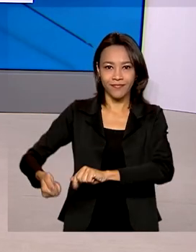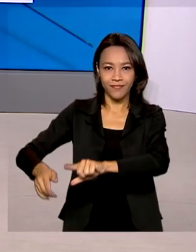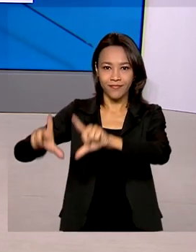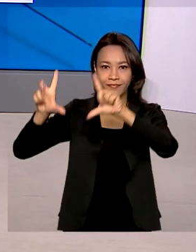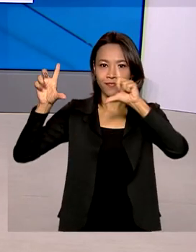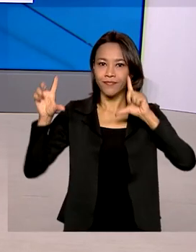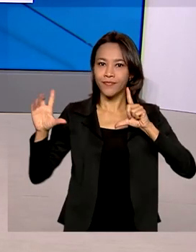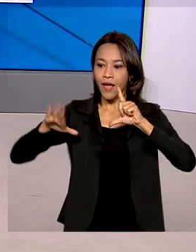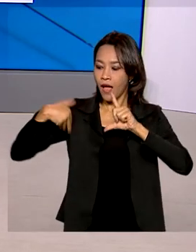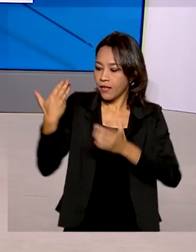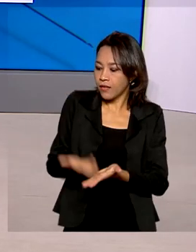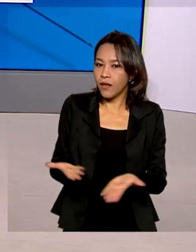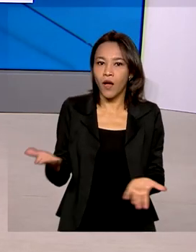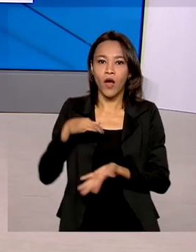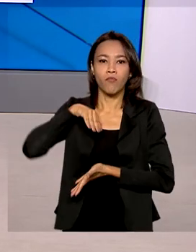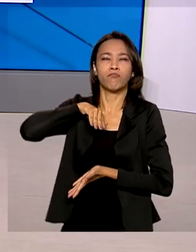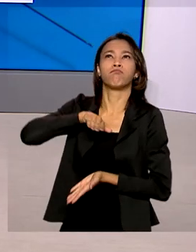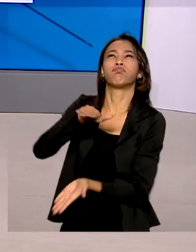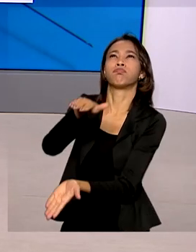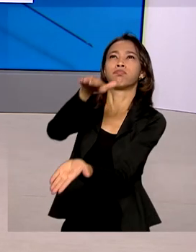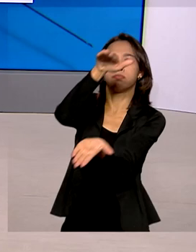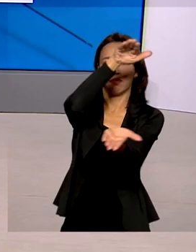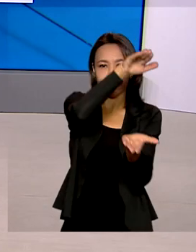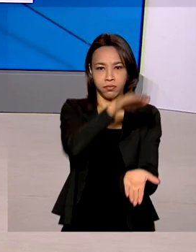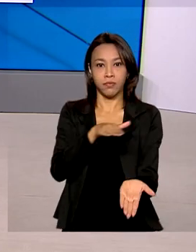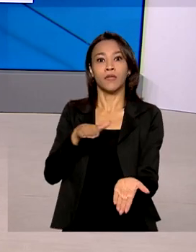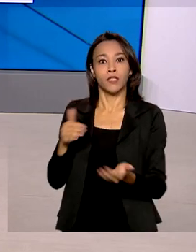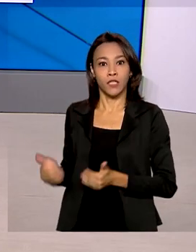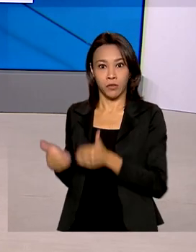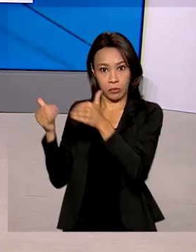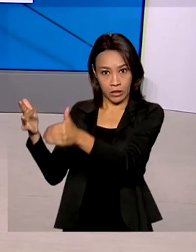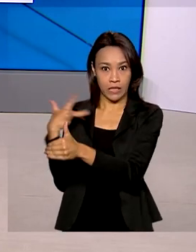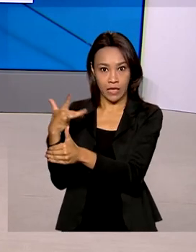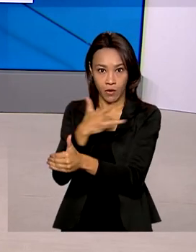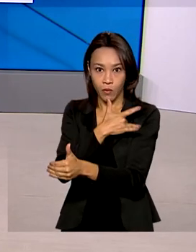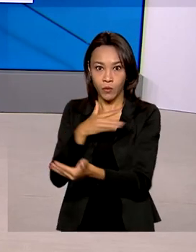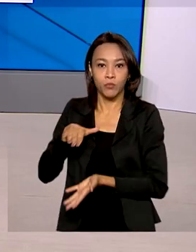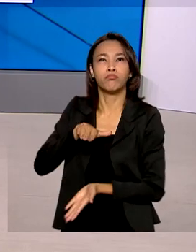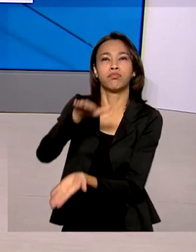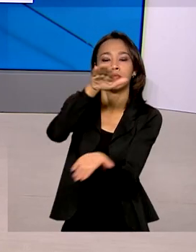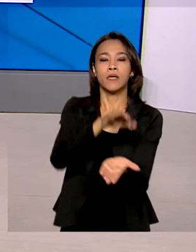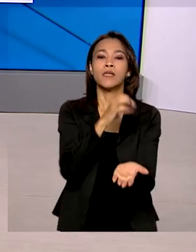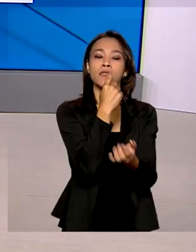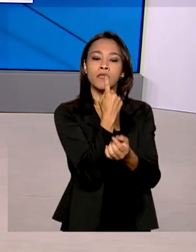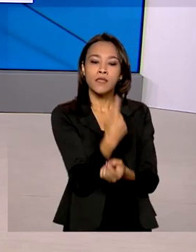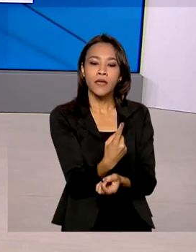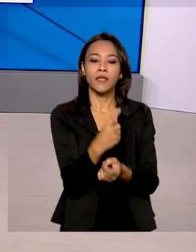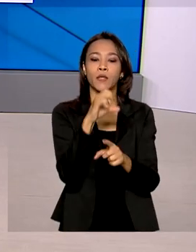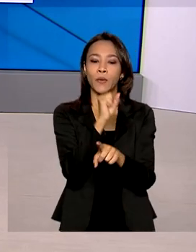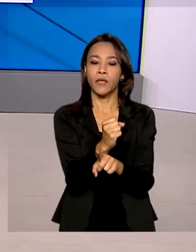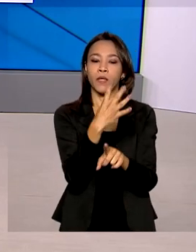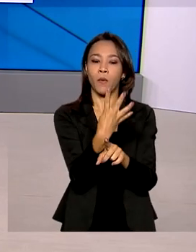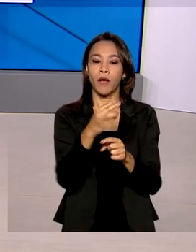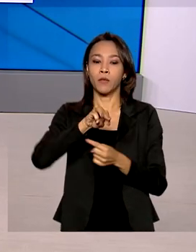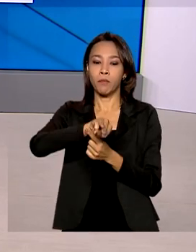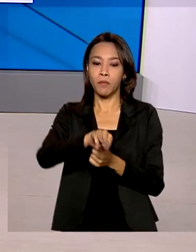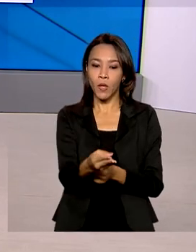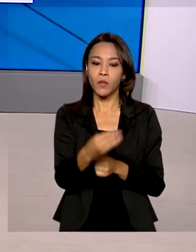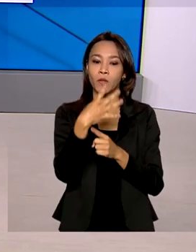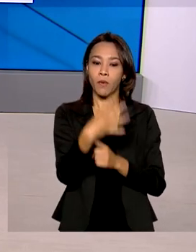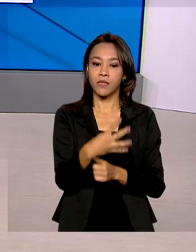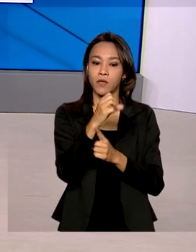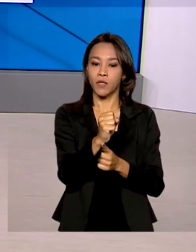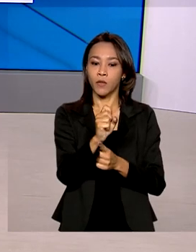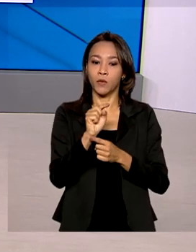até o momento foram distribuídas pelo Ministério da Saúde 184000000 488